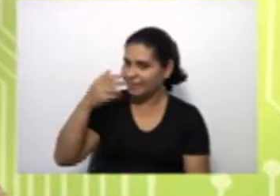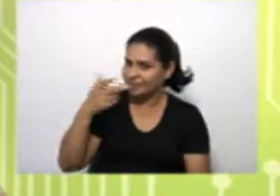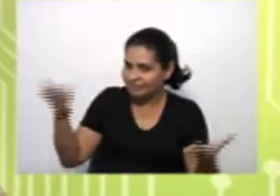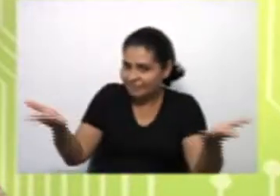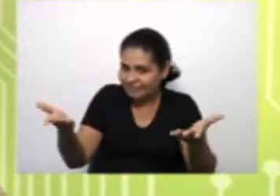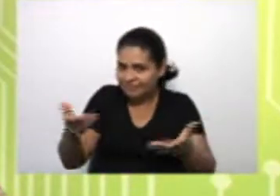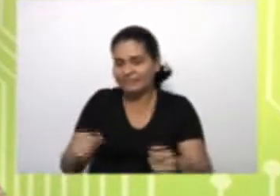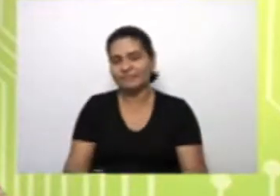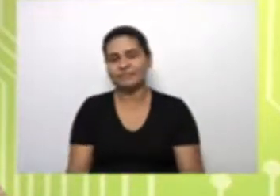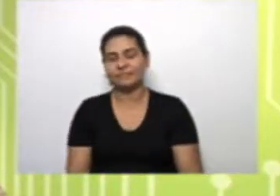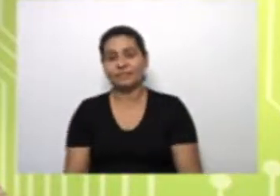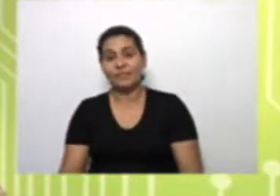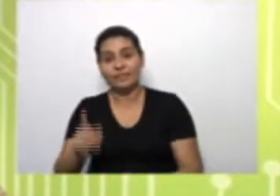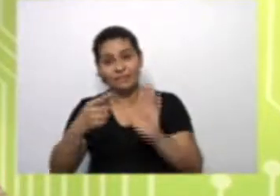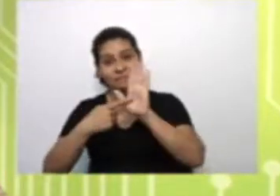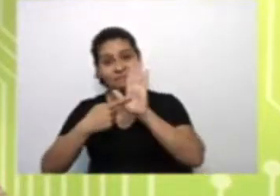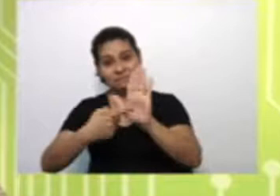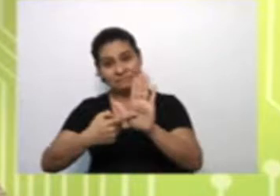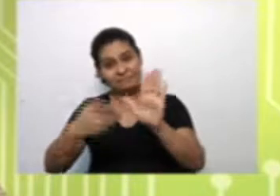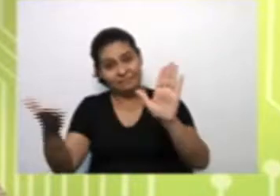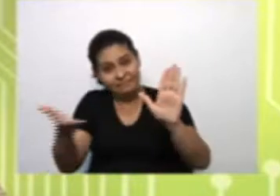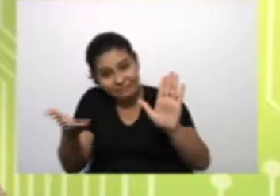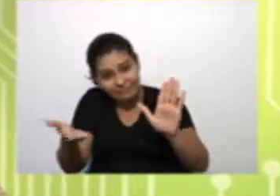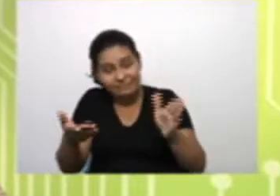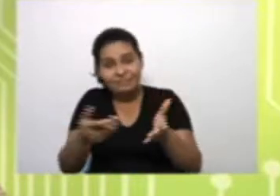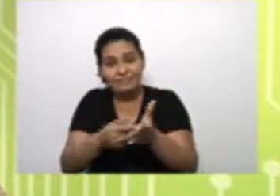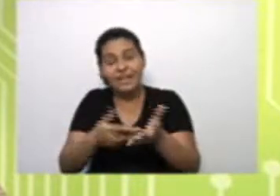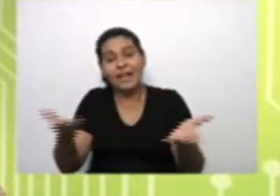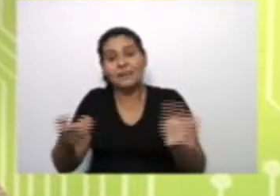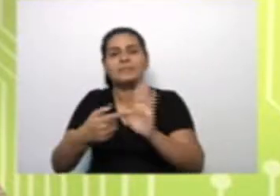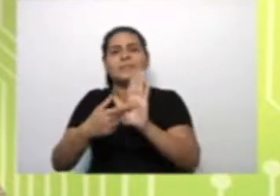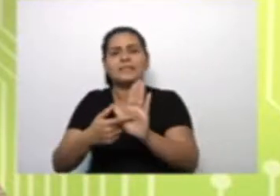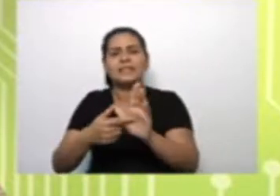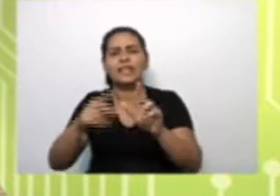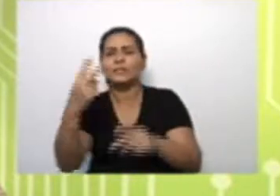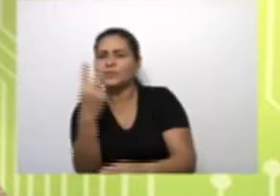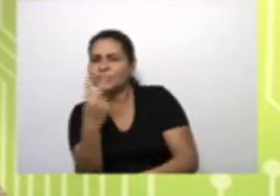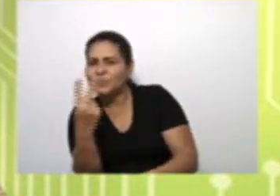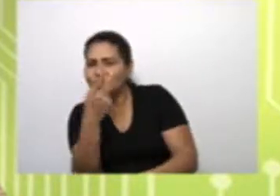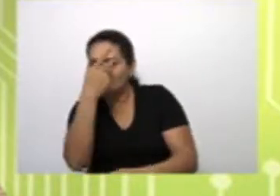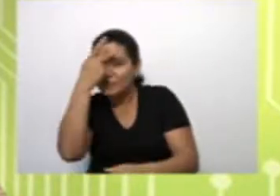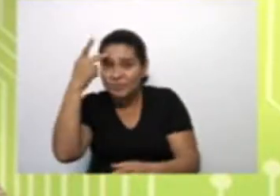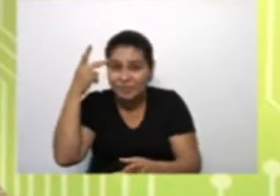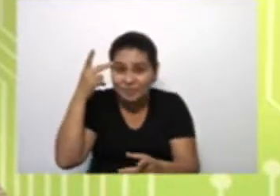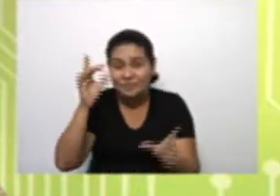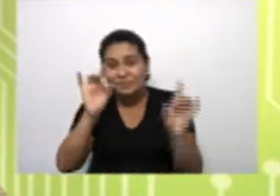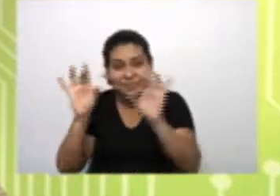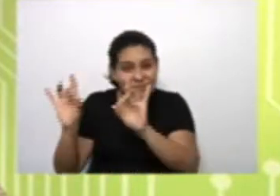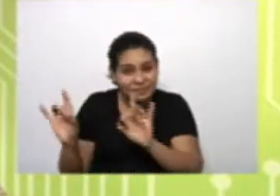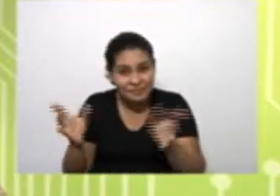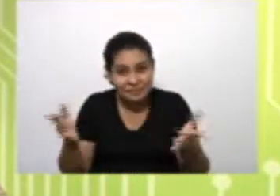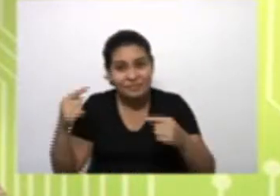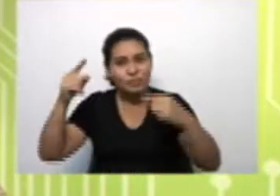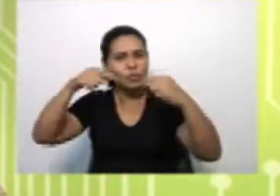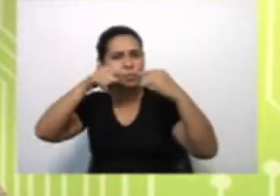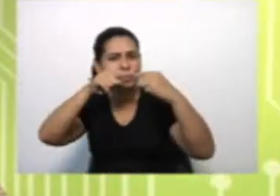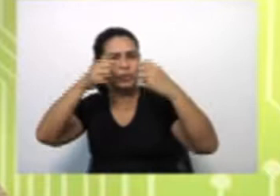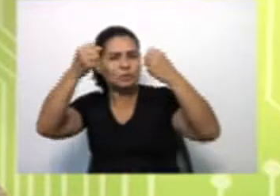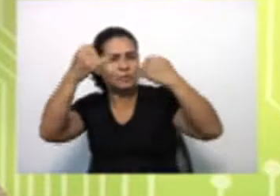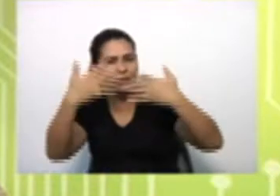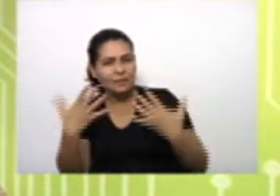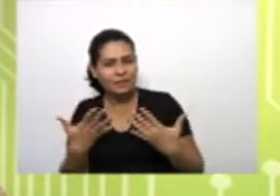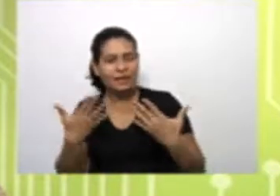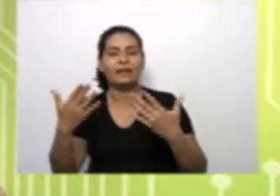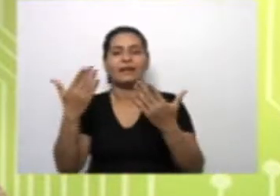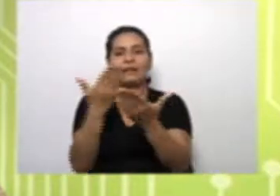só. Eu queria na verdade, apresentar uma duplinha que vai dar esses objetivos da nossa aula,